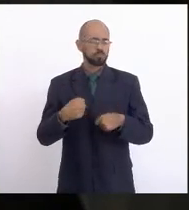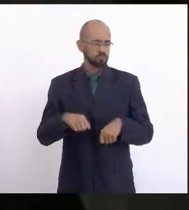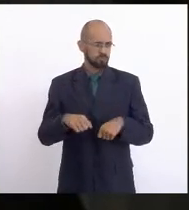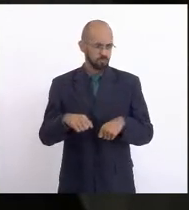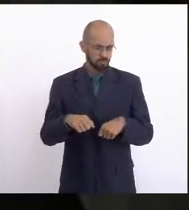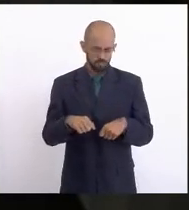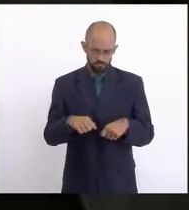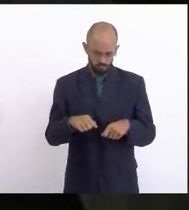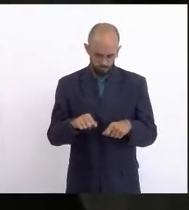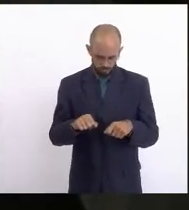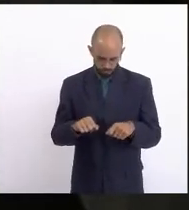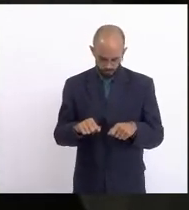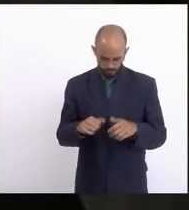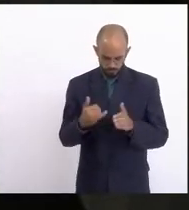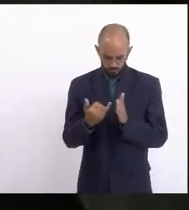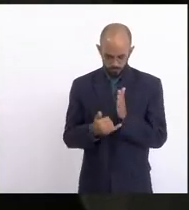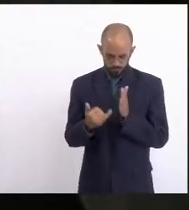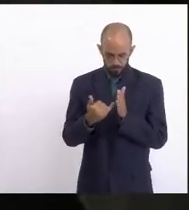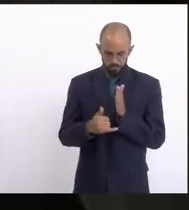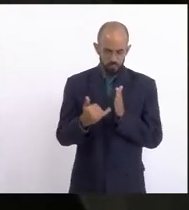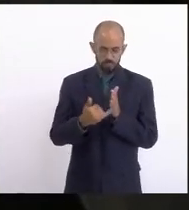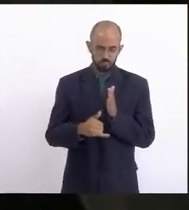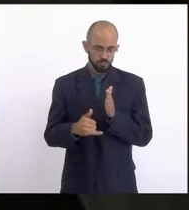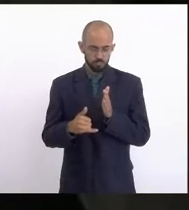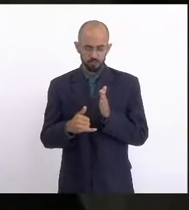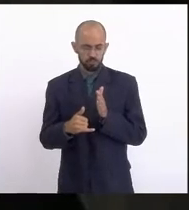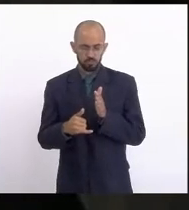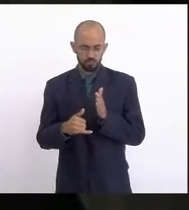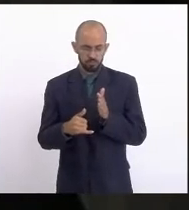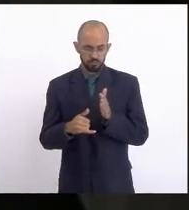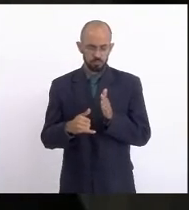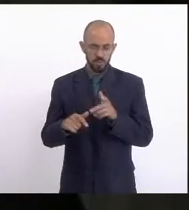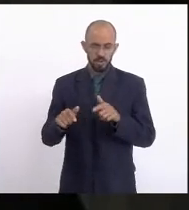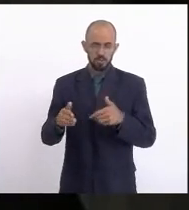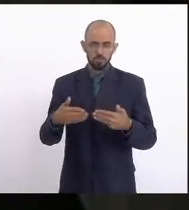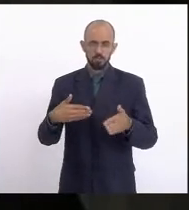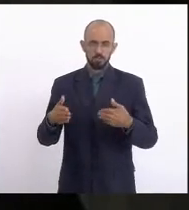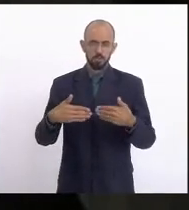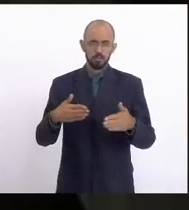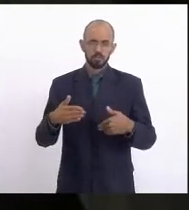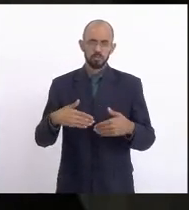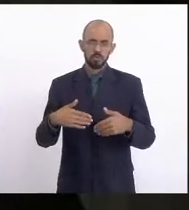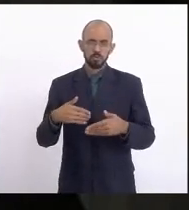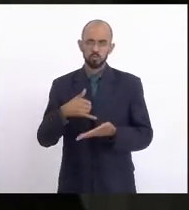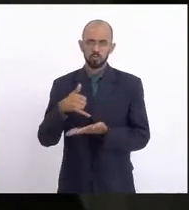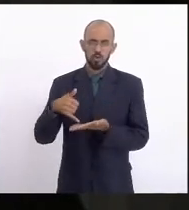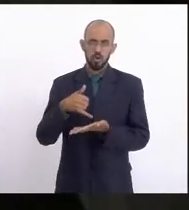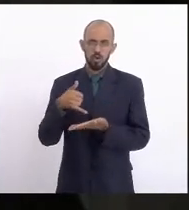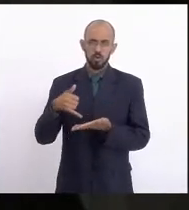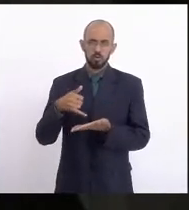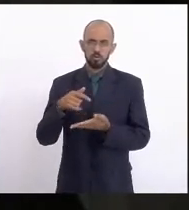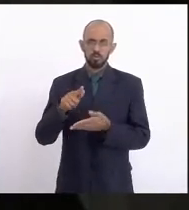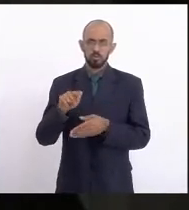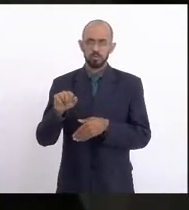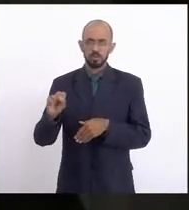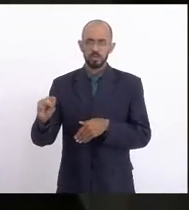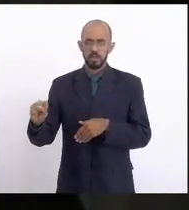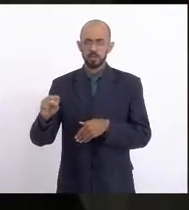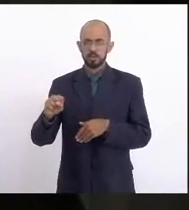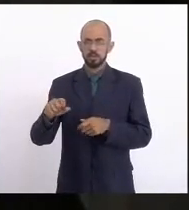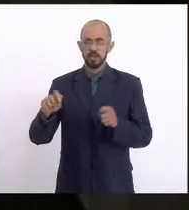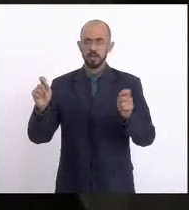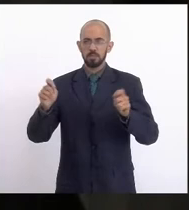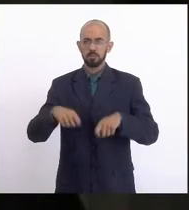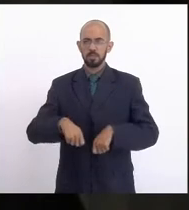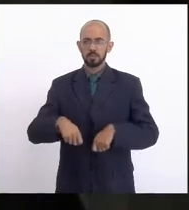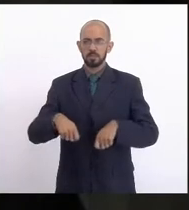só em demanda tributária na cadeia produtiva de óleo e gás, a possibilidade